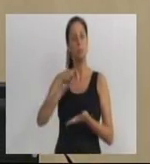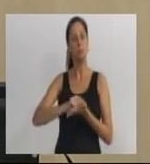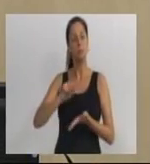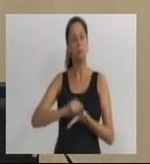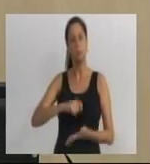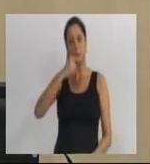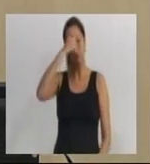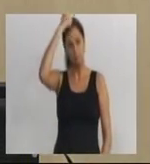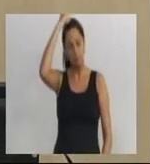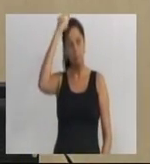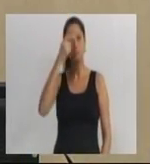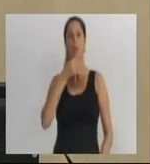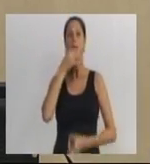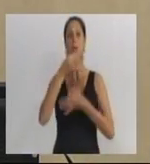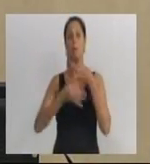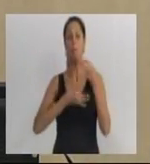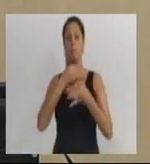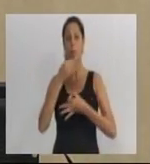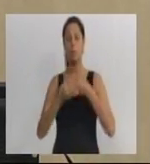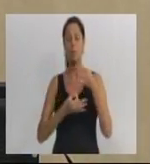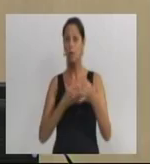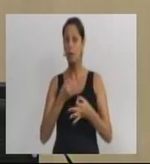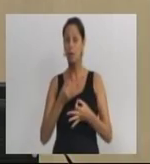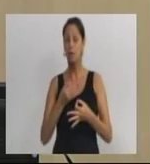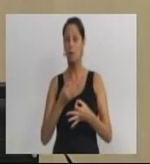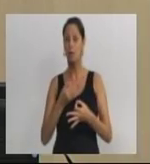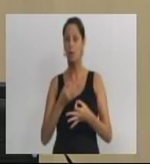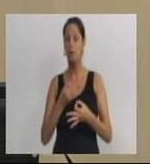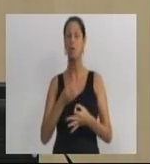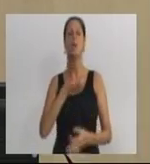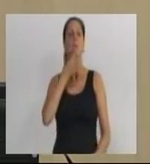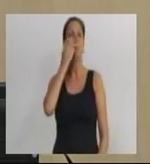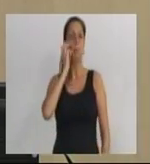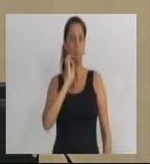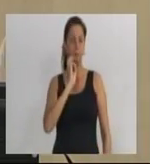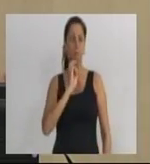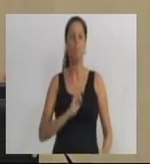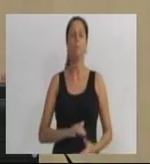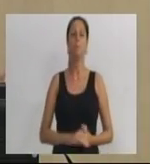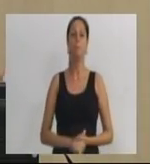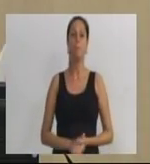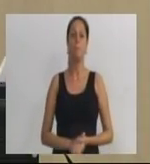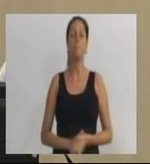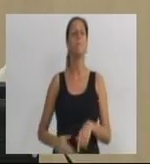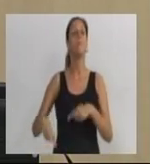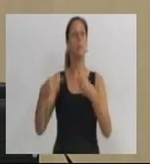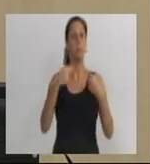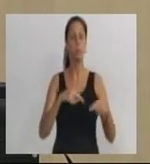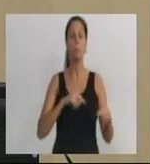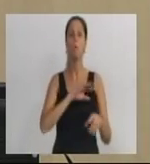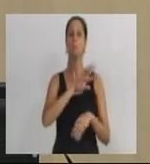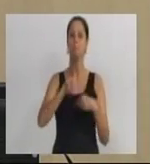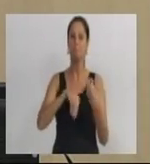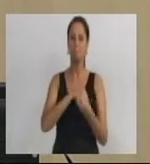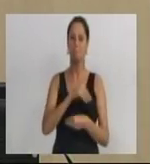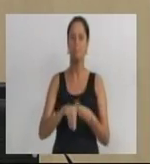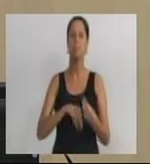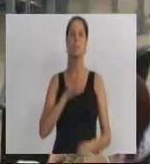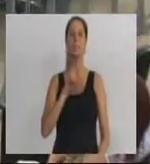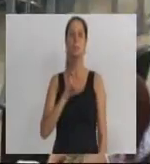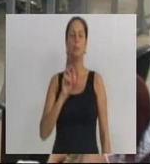Pereira, destacados pelo vereador Wanderley Paulo de Oliveira. Discussão englobada pelo tempo de até 5